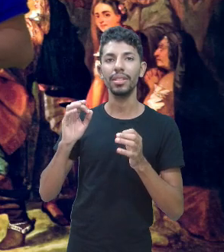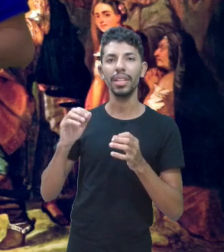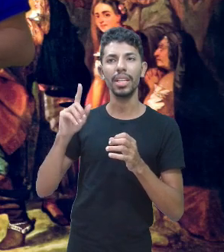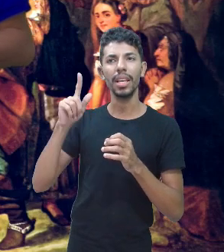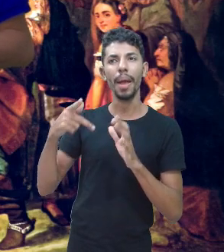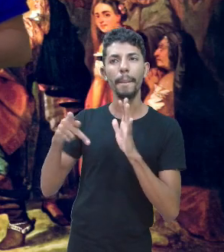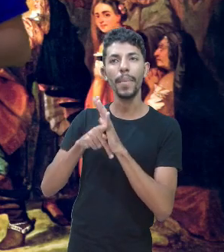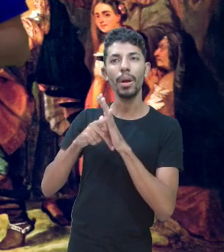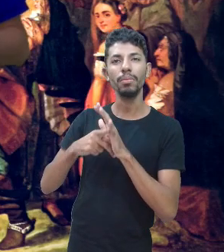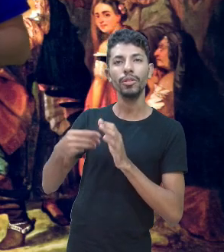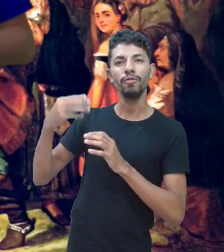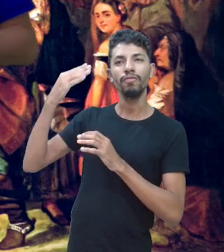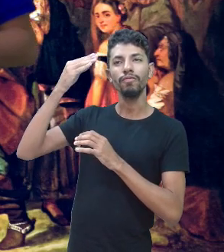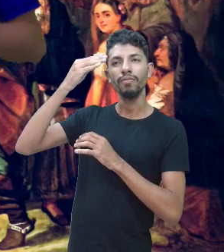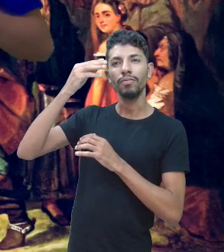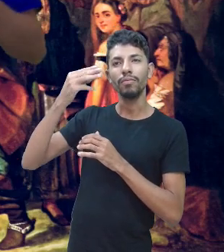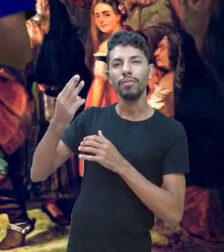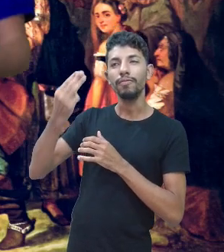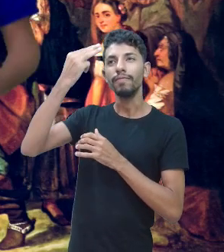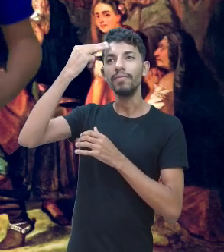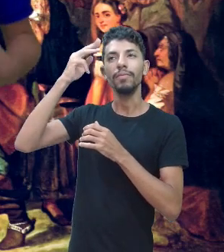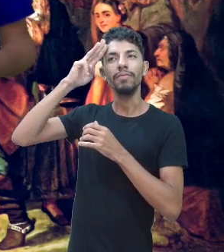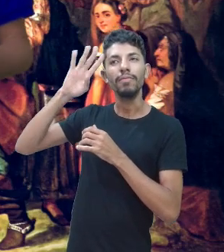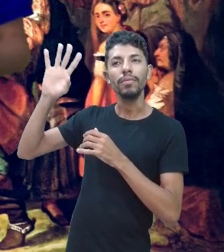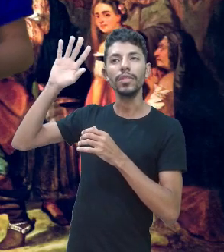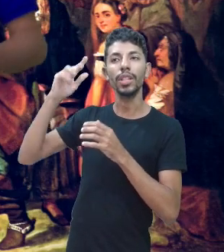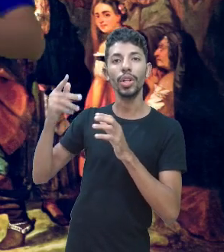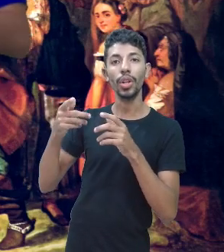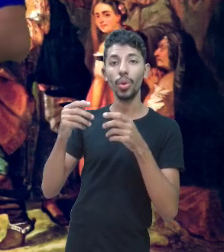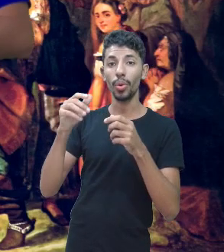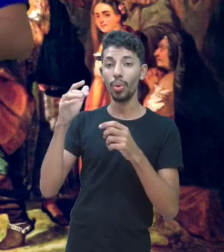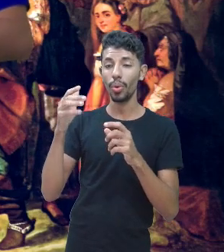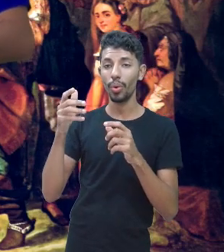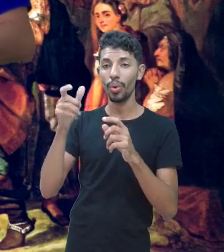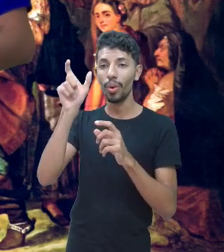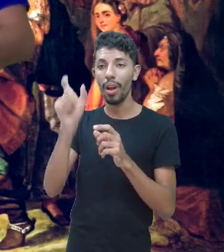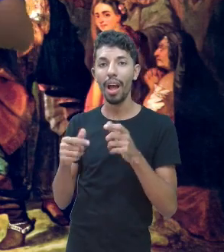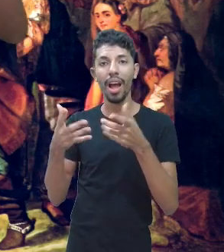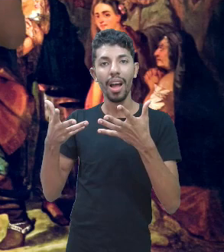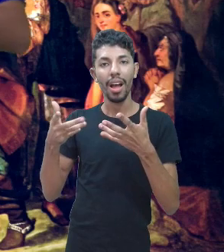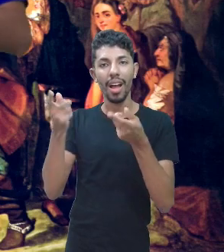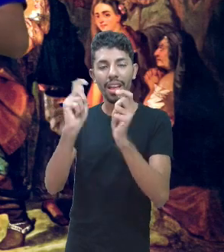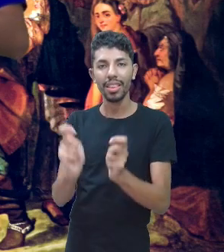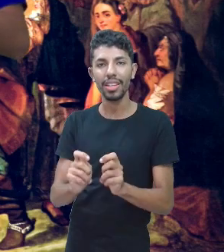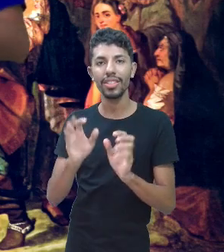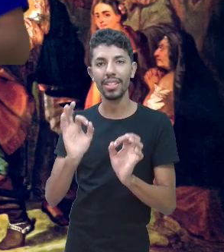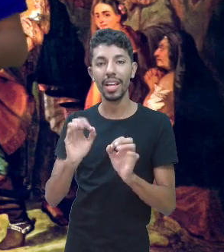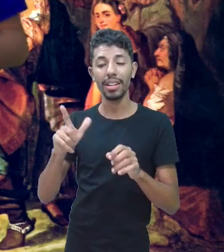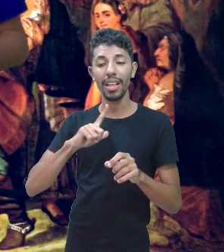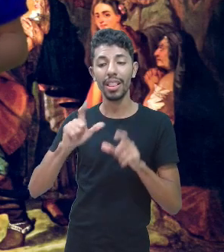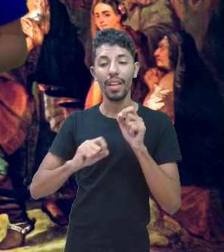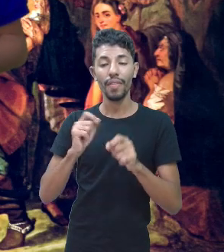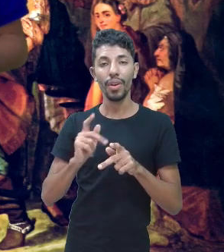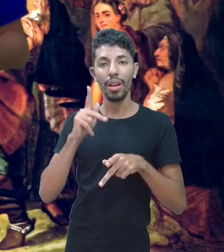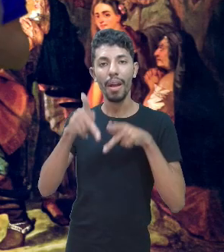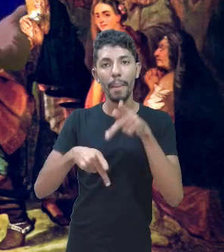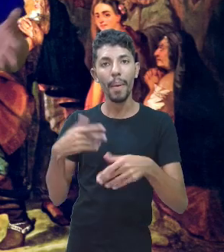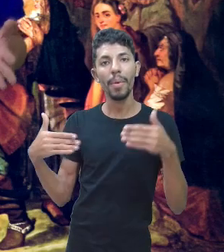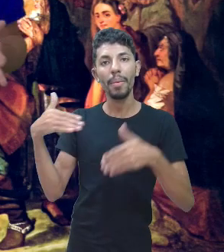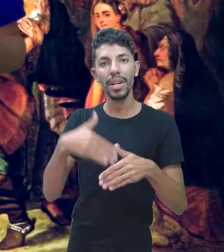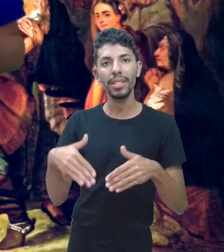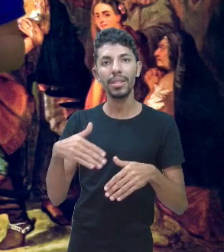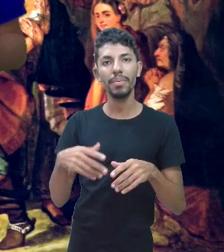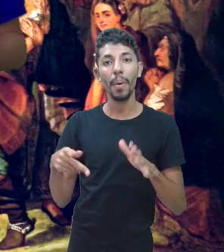mentalidade do pintor, que está tentando trazer uma ideia de que houve participação popular. Mas essa participação em nada ela lembra os brasileiros